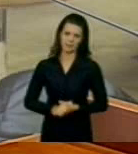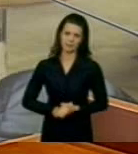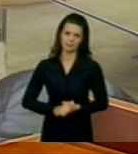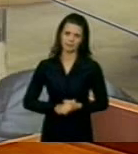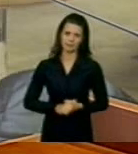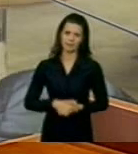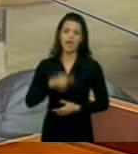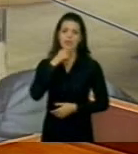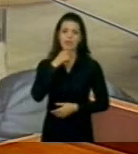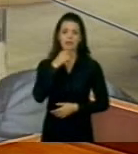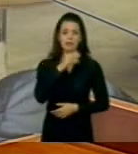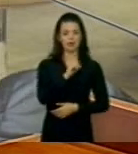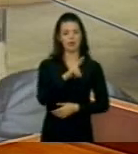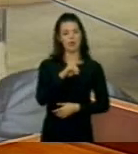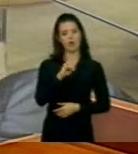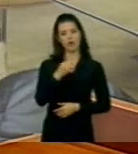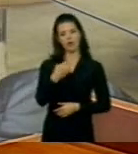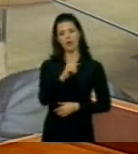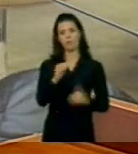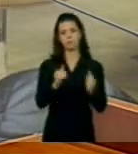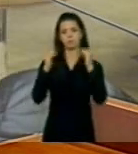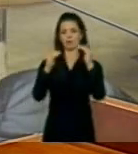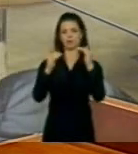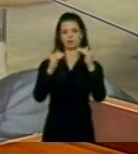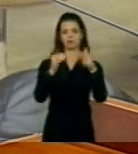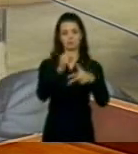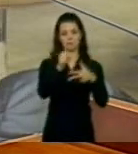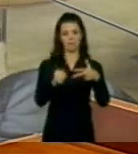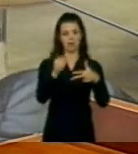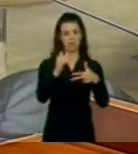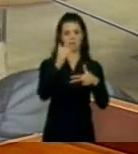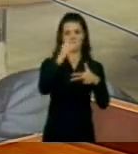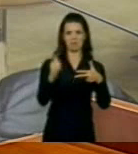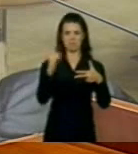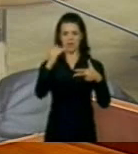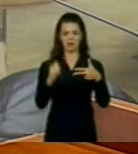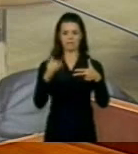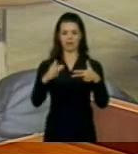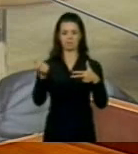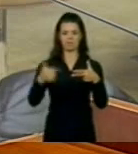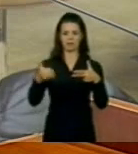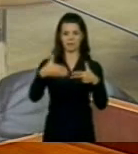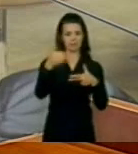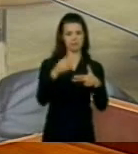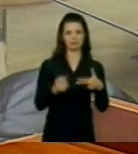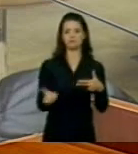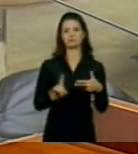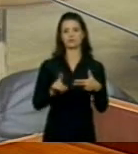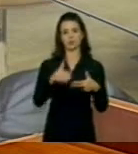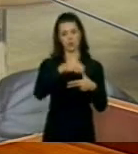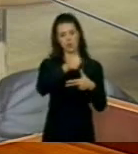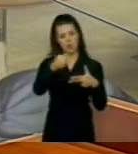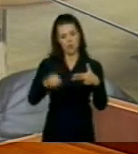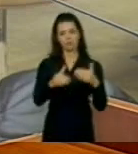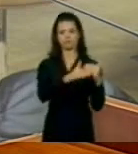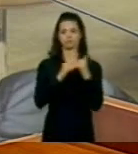Nenhum dos órgãos é maior que o outro. O Senado não é maior que o Supremo não é maior que o Senado da República. Todos